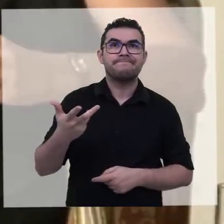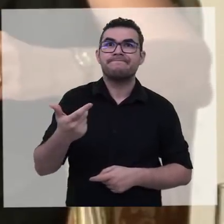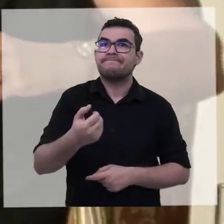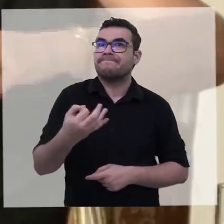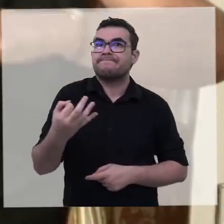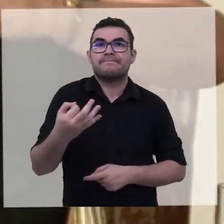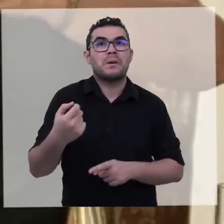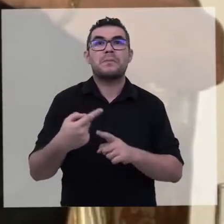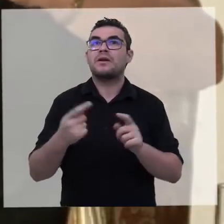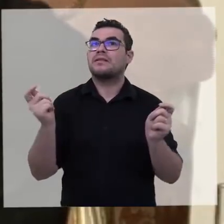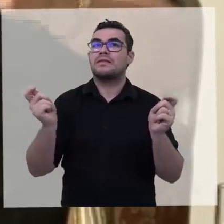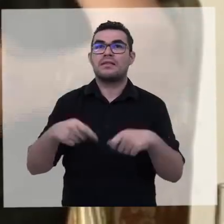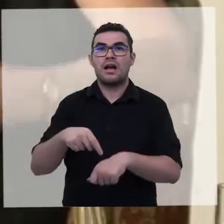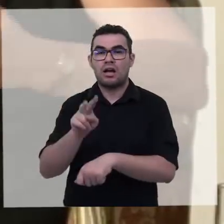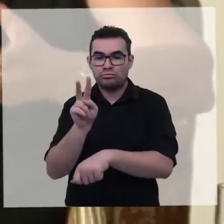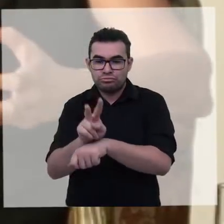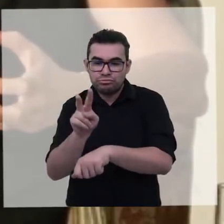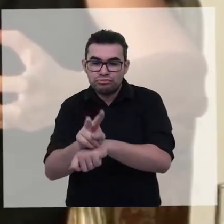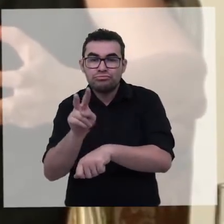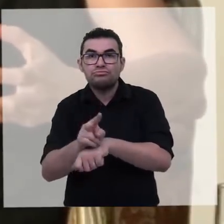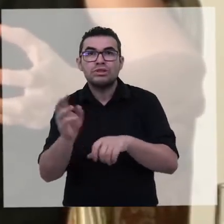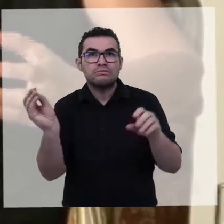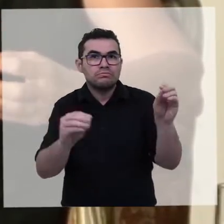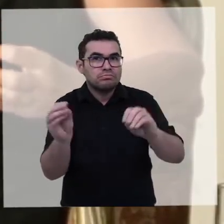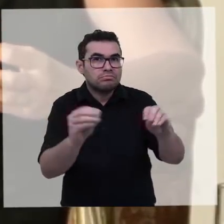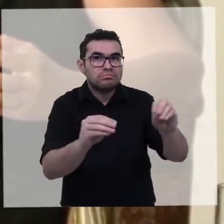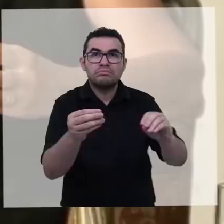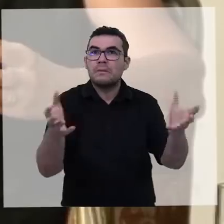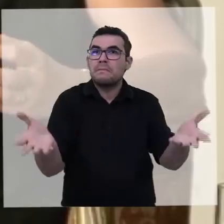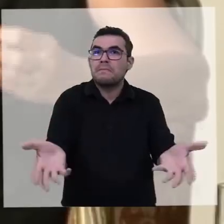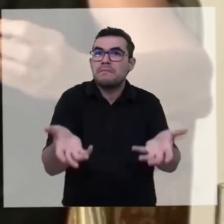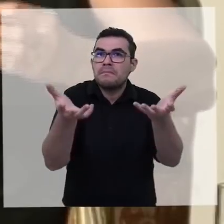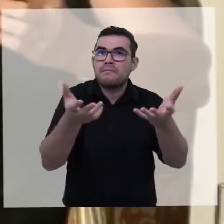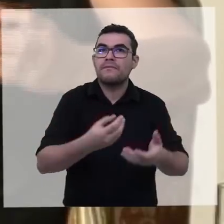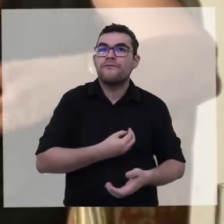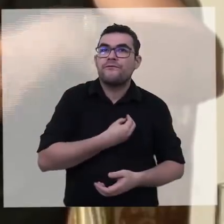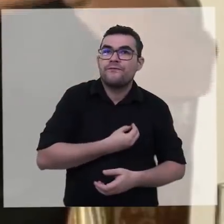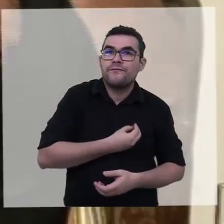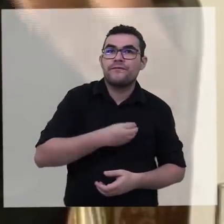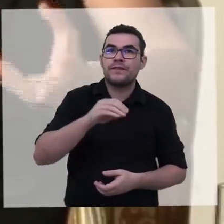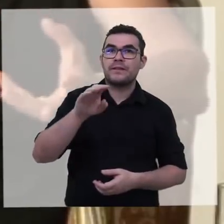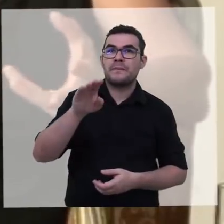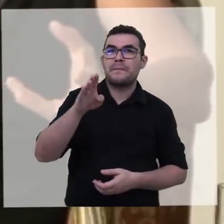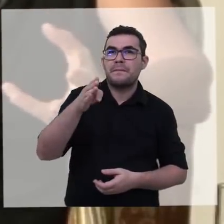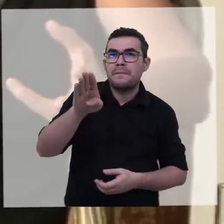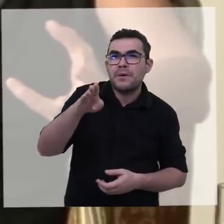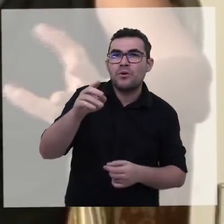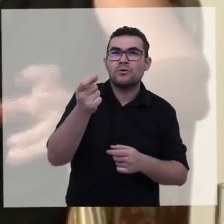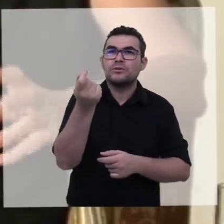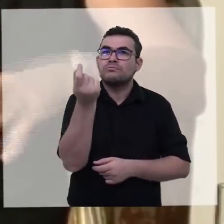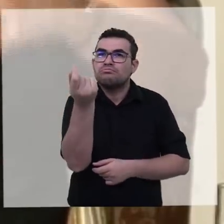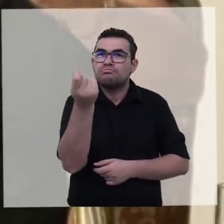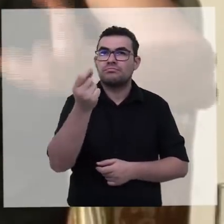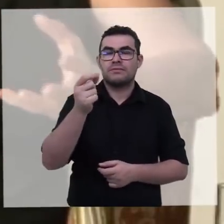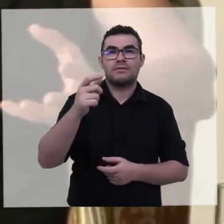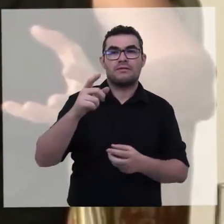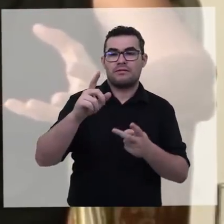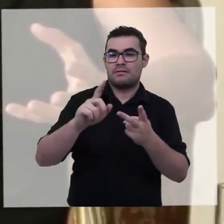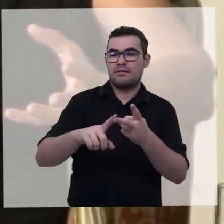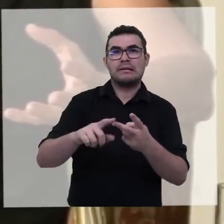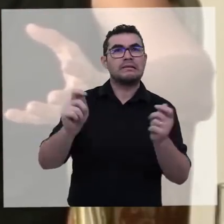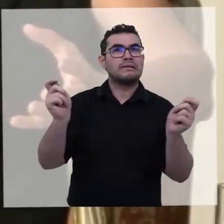da microbiologia, a vegetação vai ter mais água, você pode aumentar a resiliência dessa vegetação a